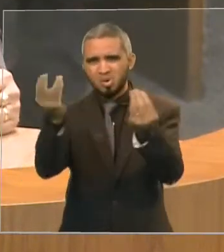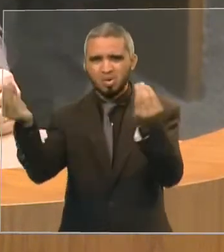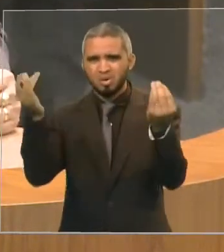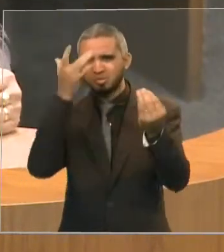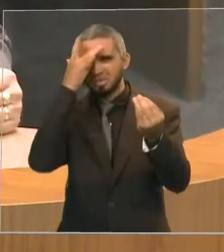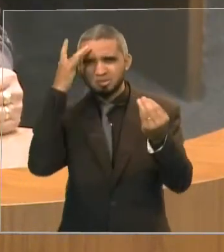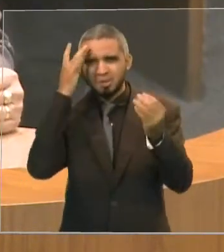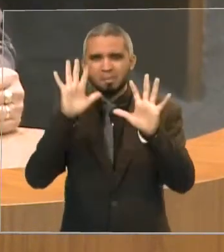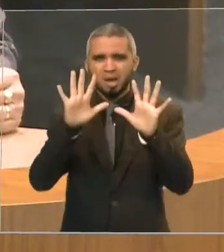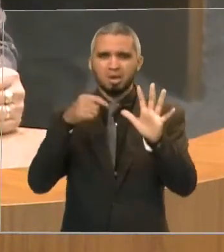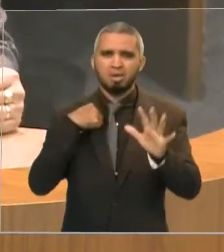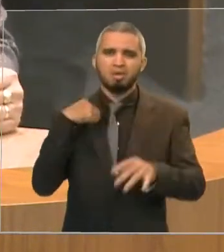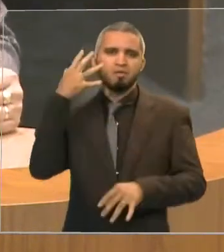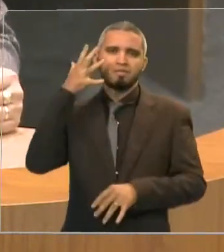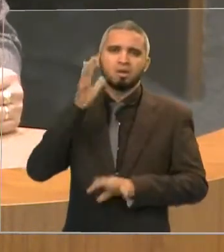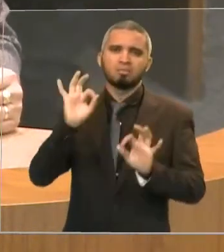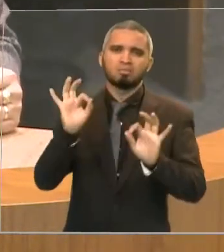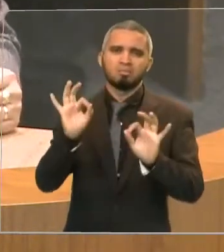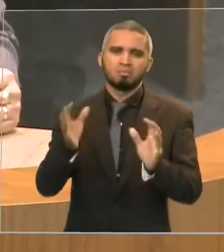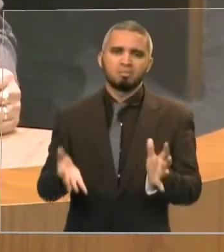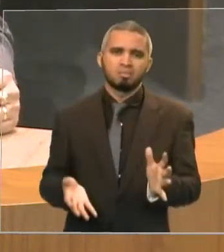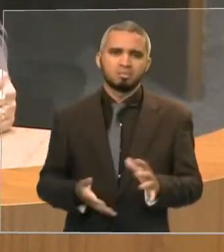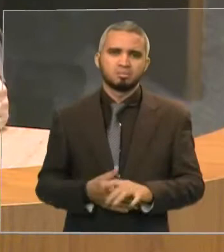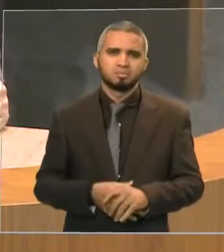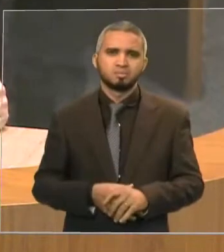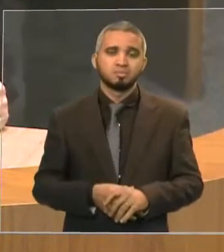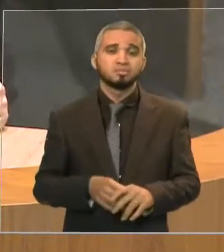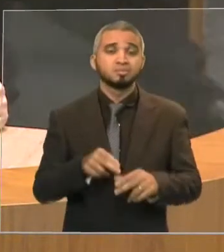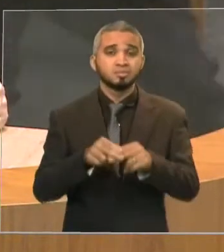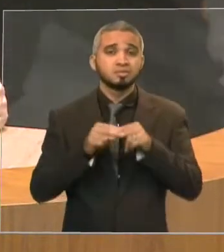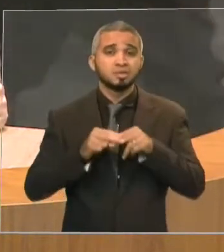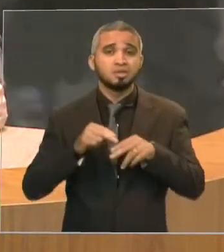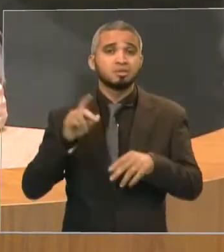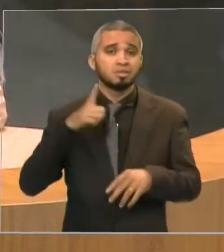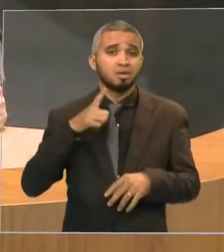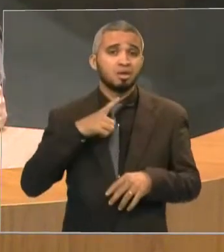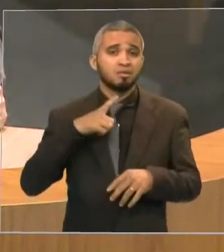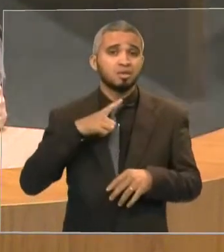Aí, uma professora pegou uma rosa